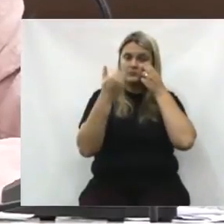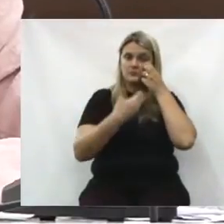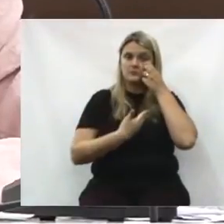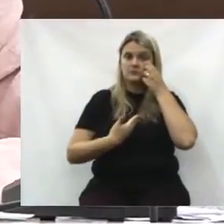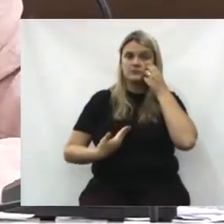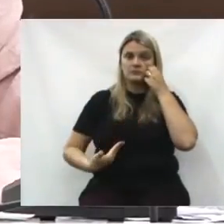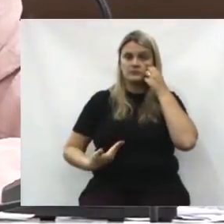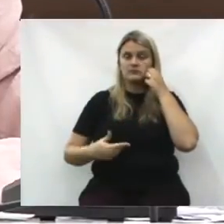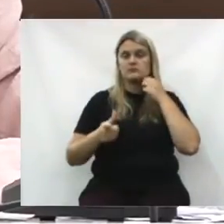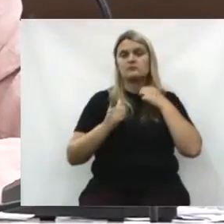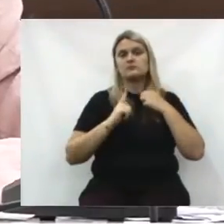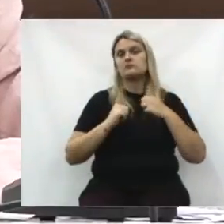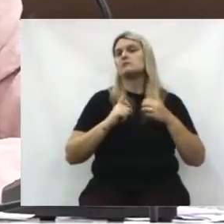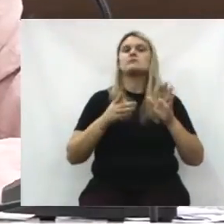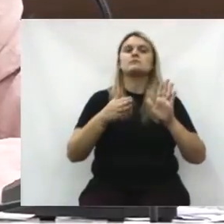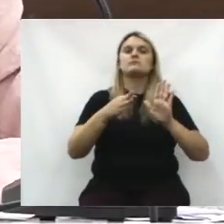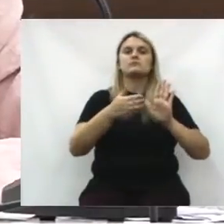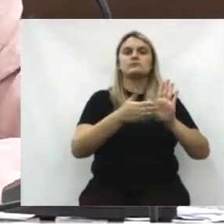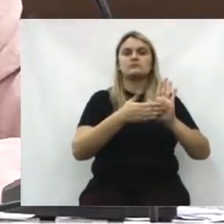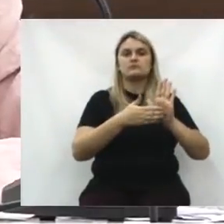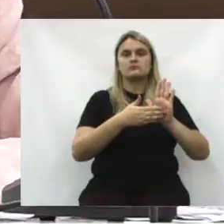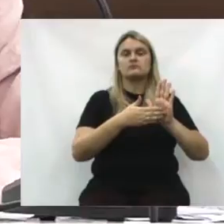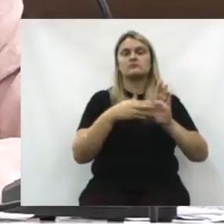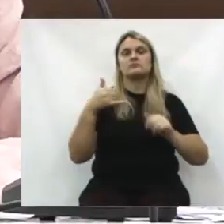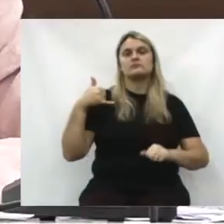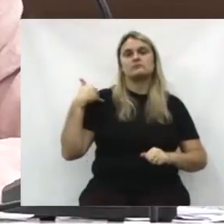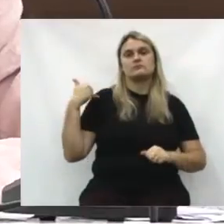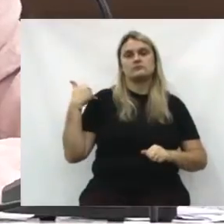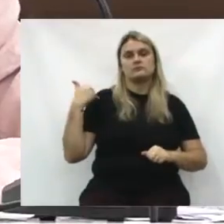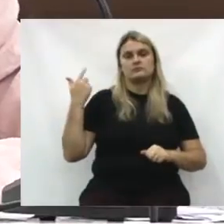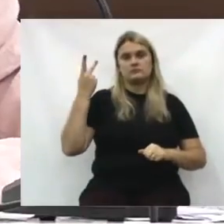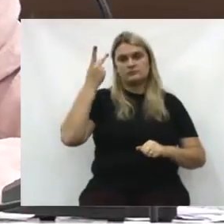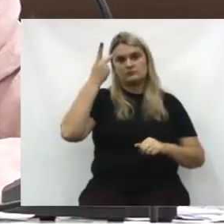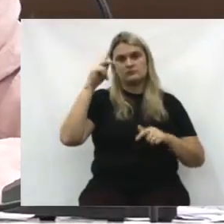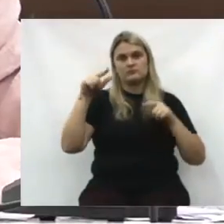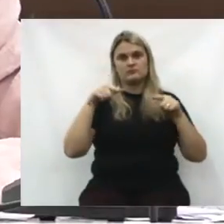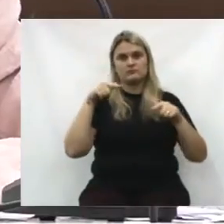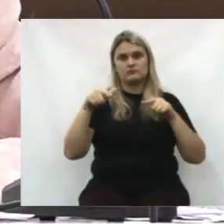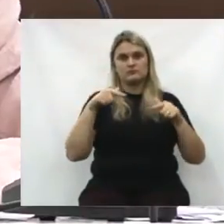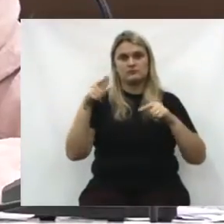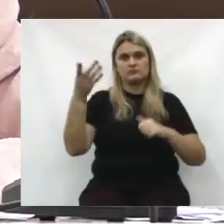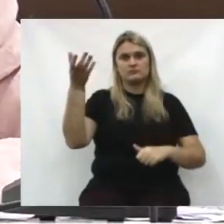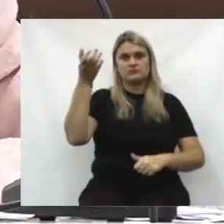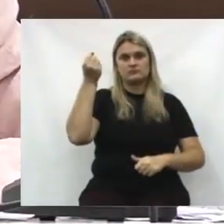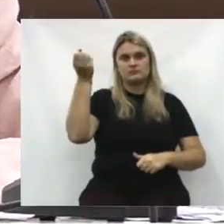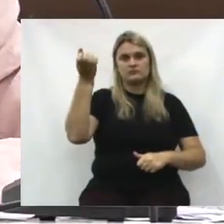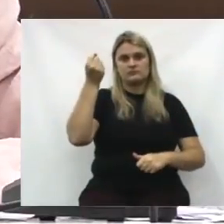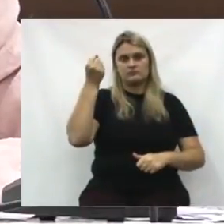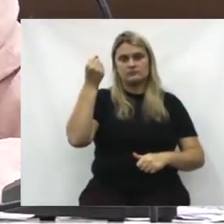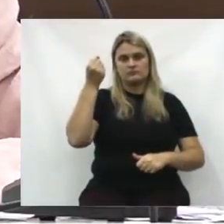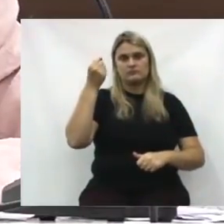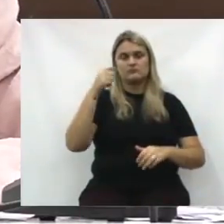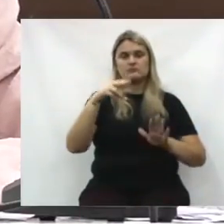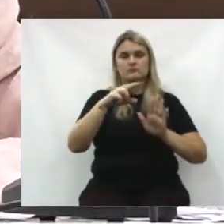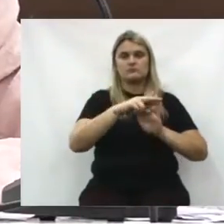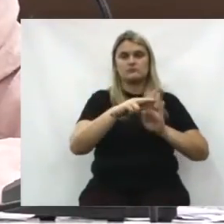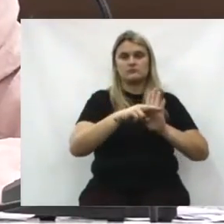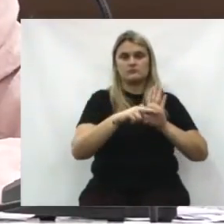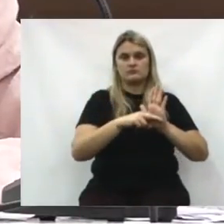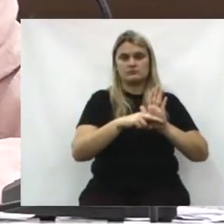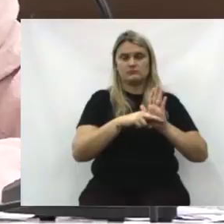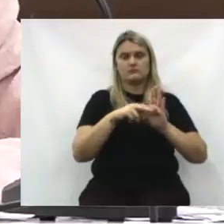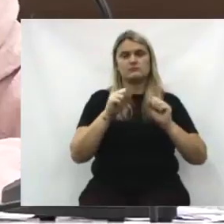o benefício. O governo pretende fixar idade mínima para o trabalhador se